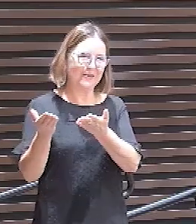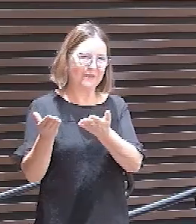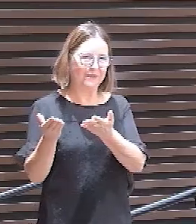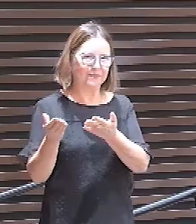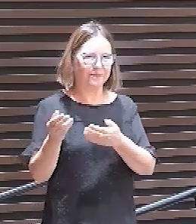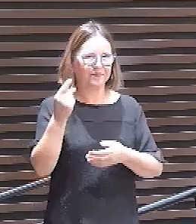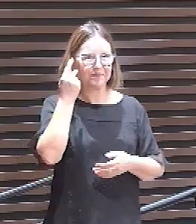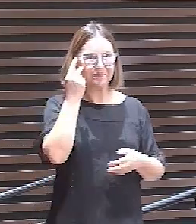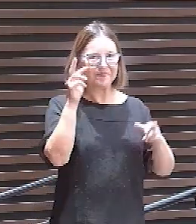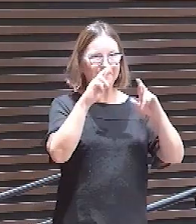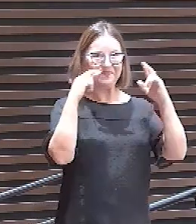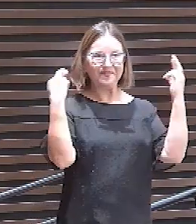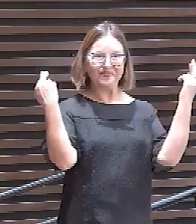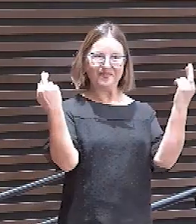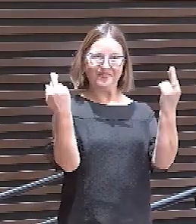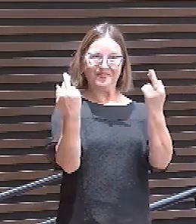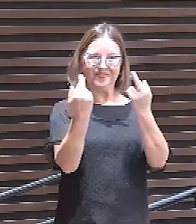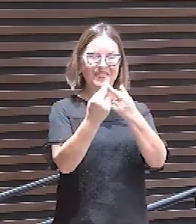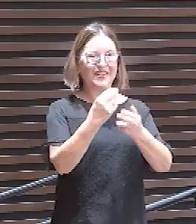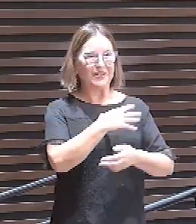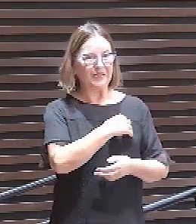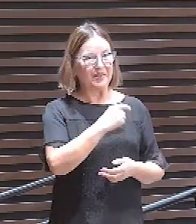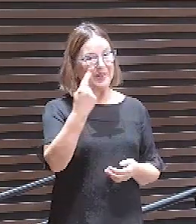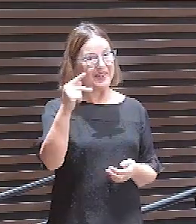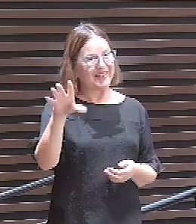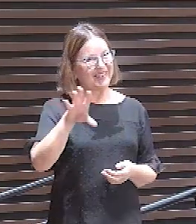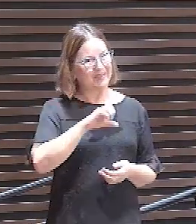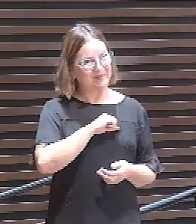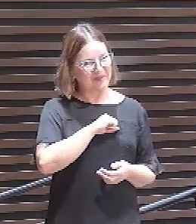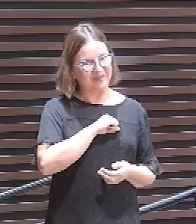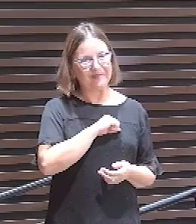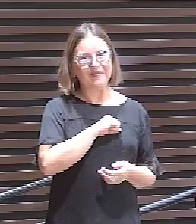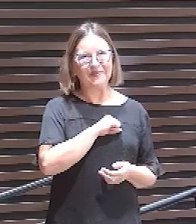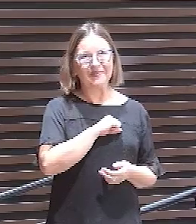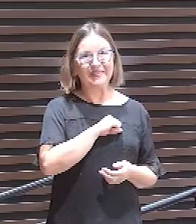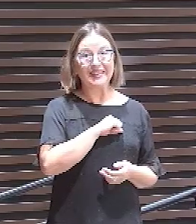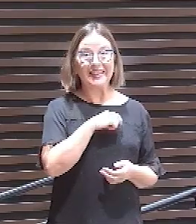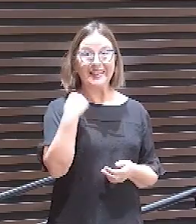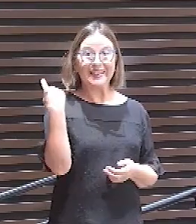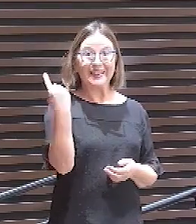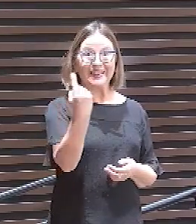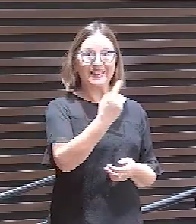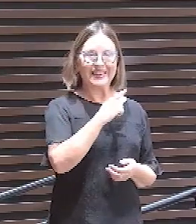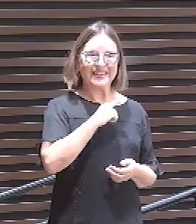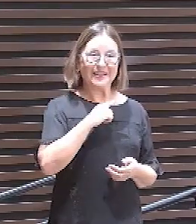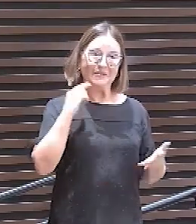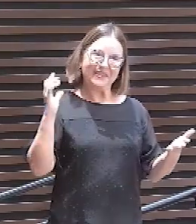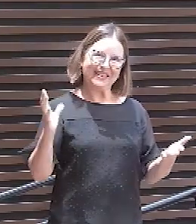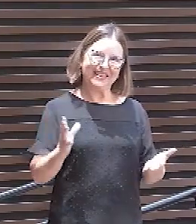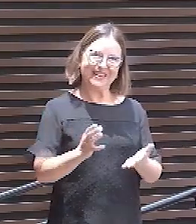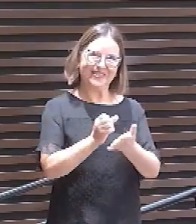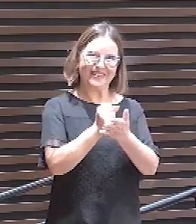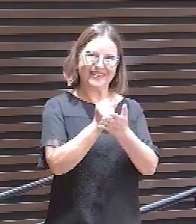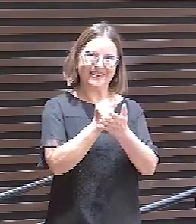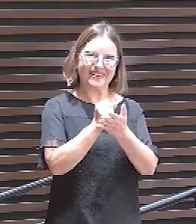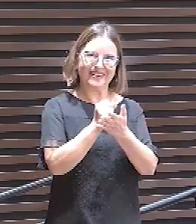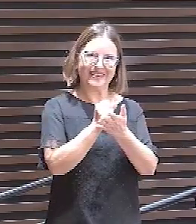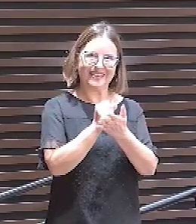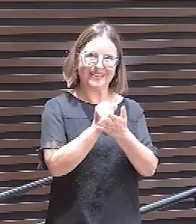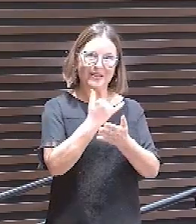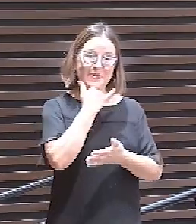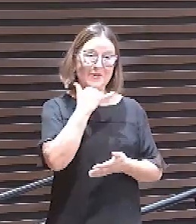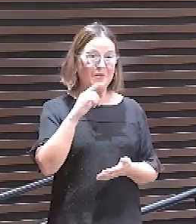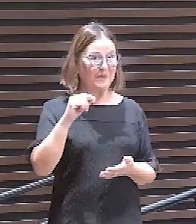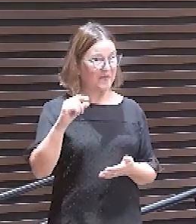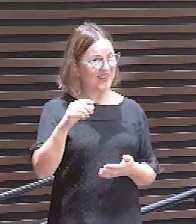transportou para o reino do Filho do seu amor, no qual nós temos a redenção, a